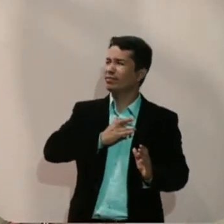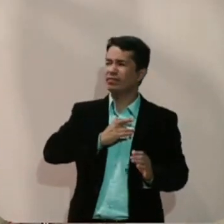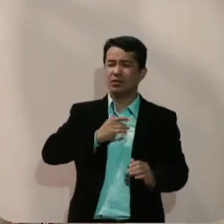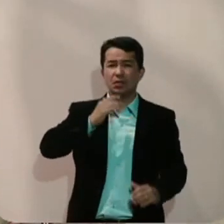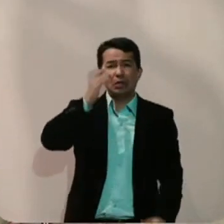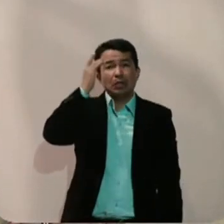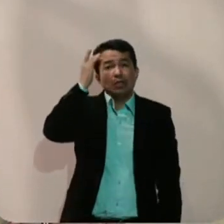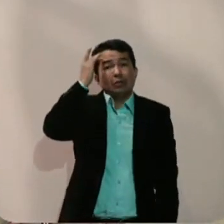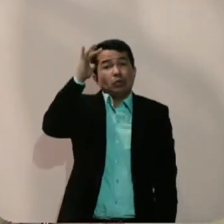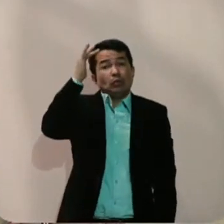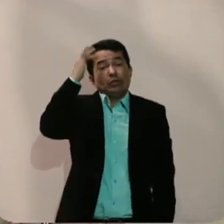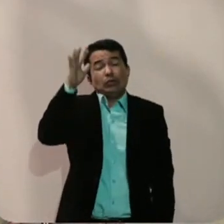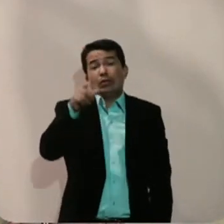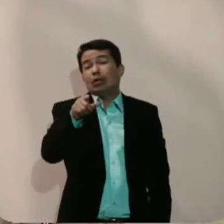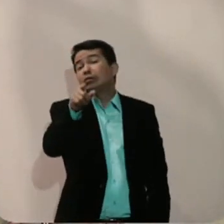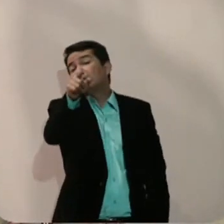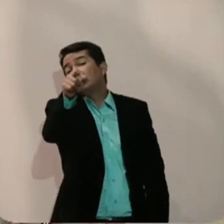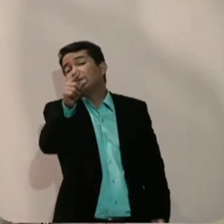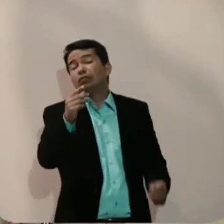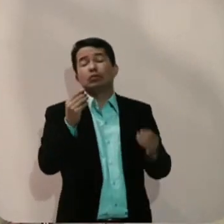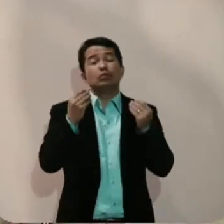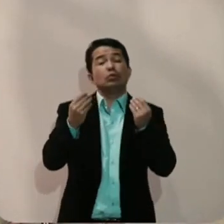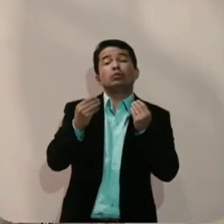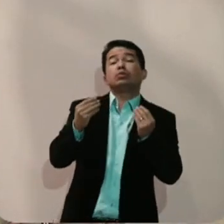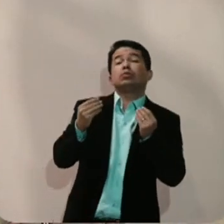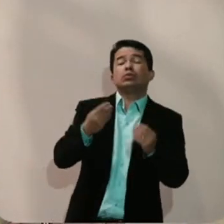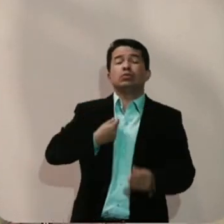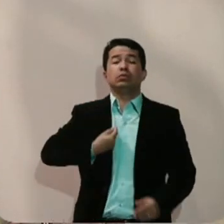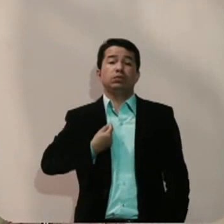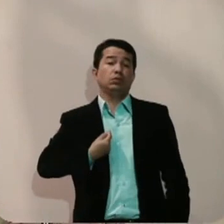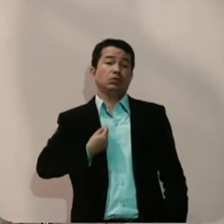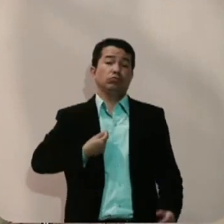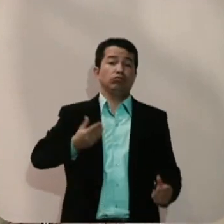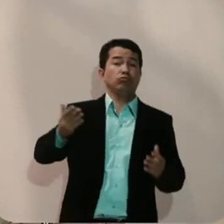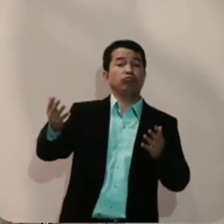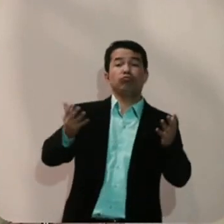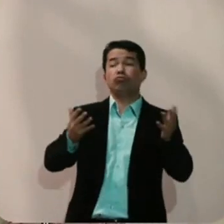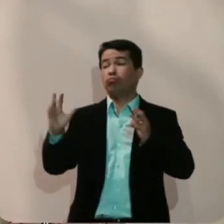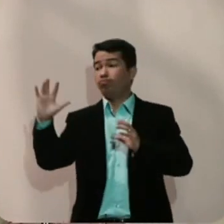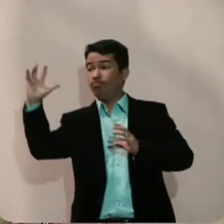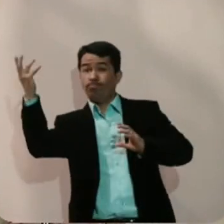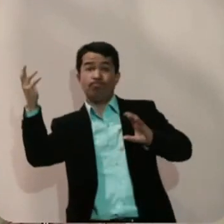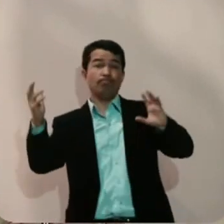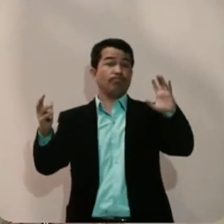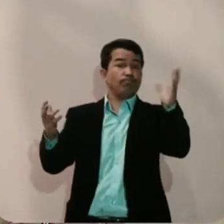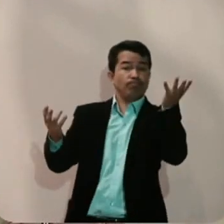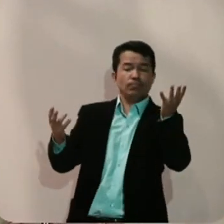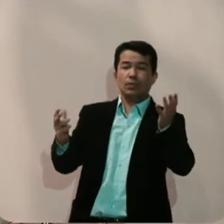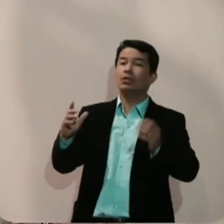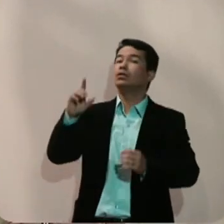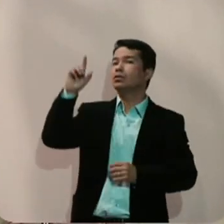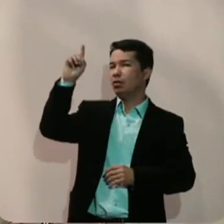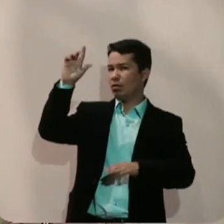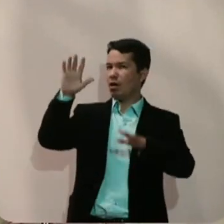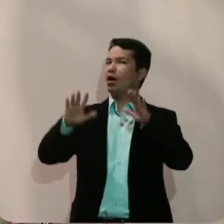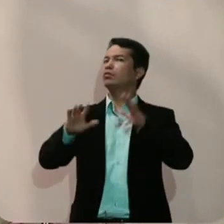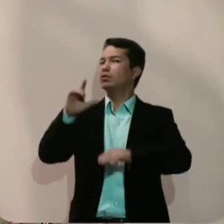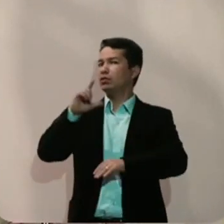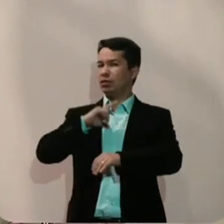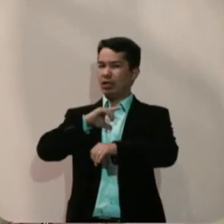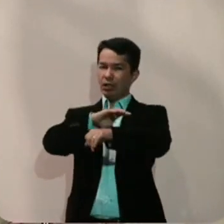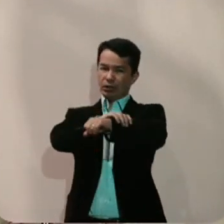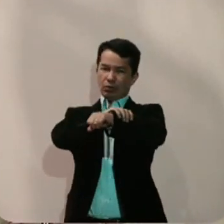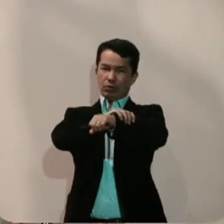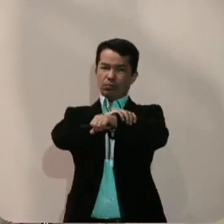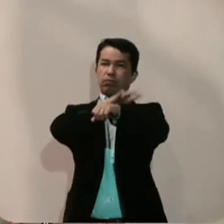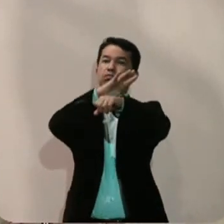nossas seguranças ou aparentes seguranças para que a gente possa perceber que Ele é a única esperança para